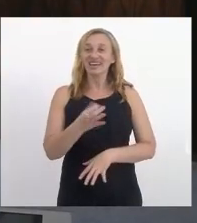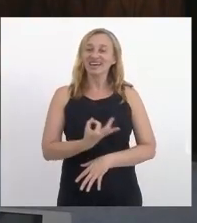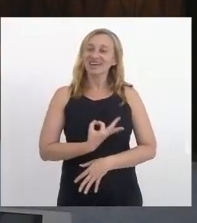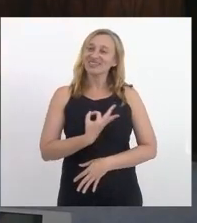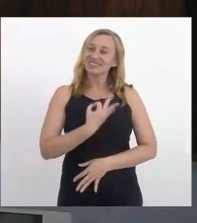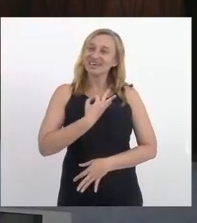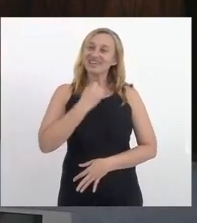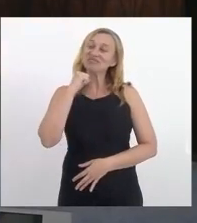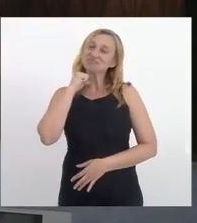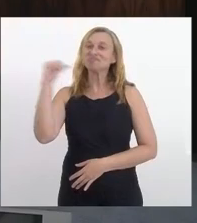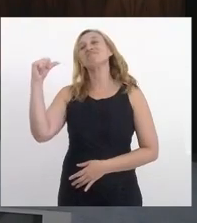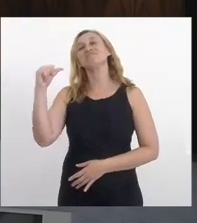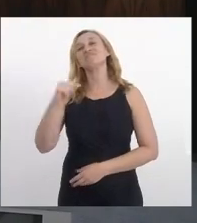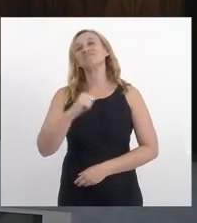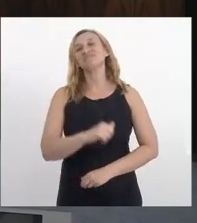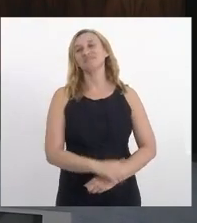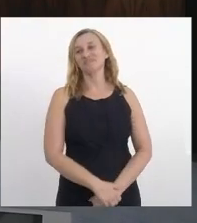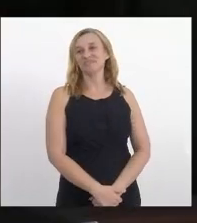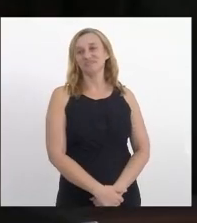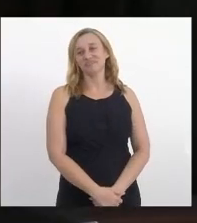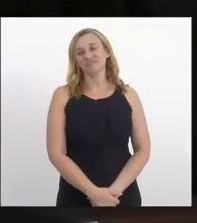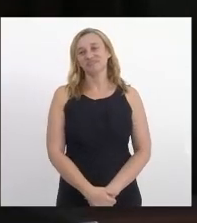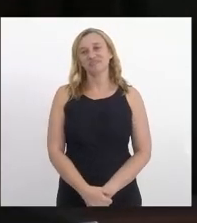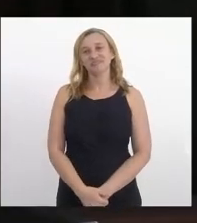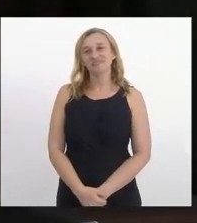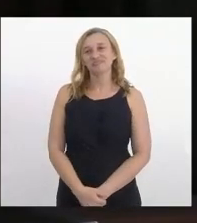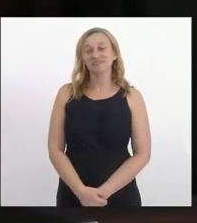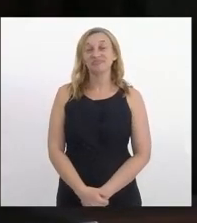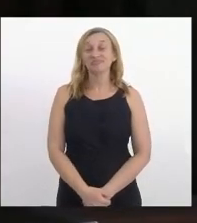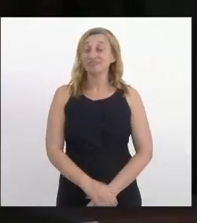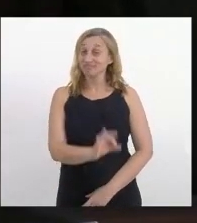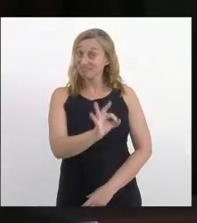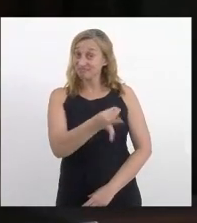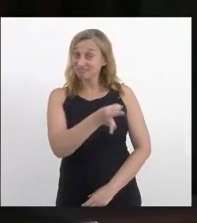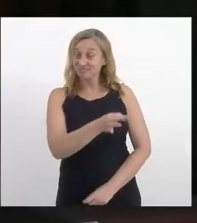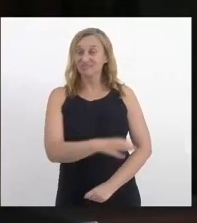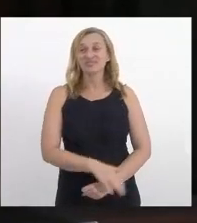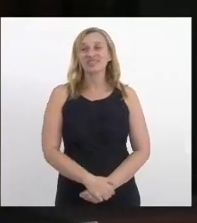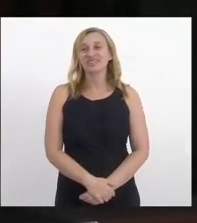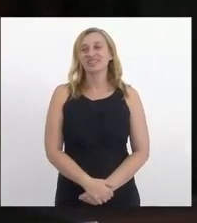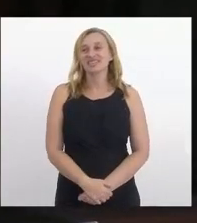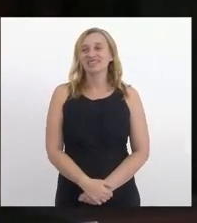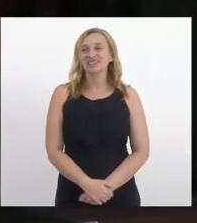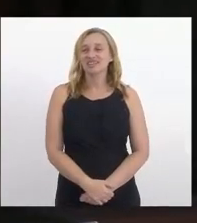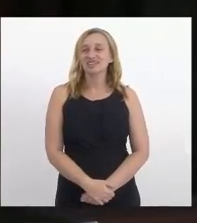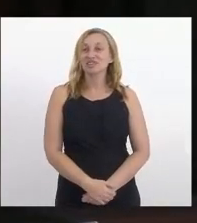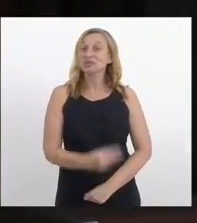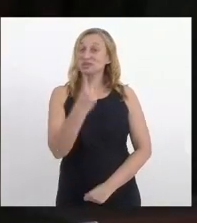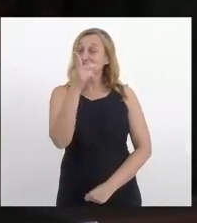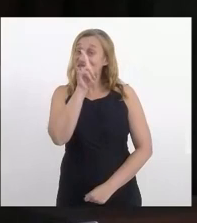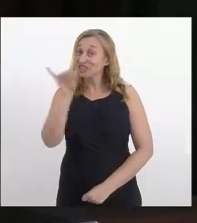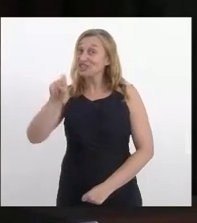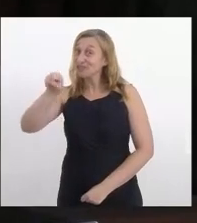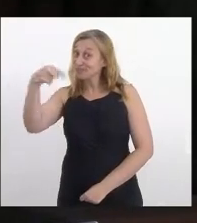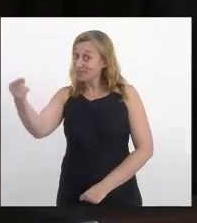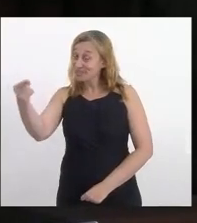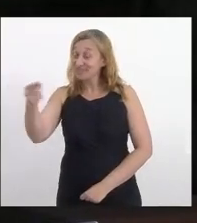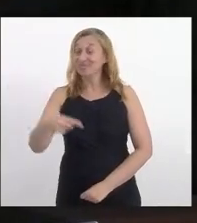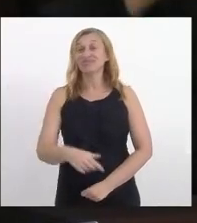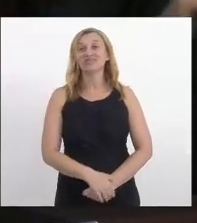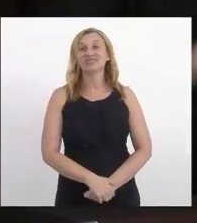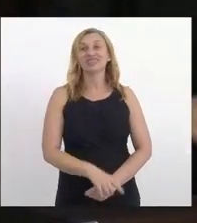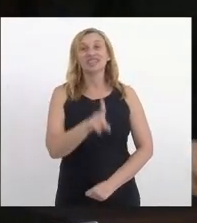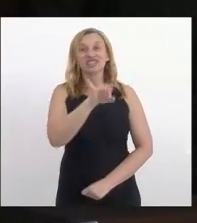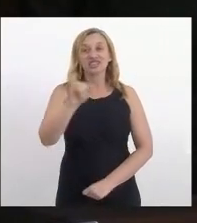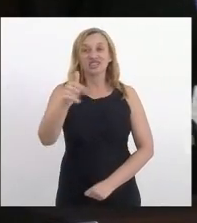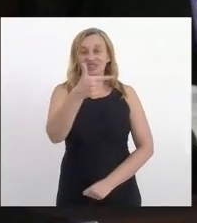medalha Tiradentes. E justamente, dois dias depois, do